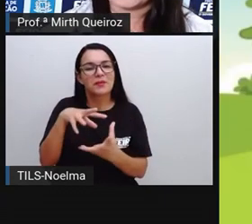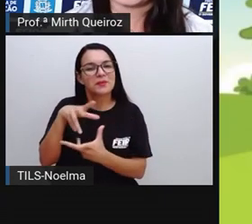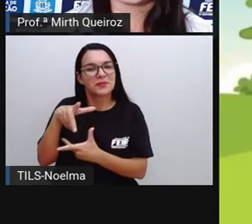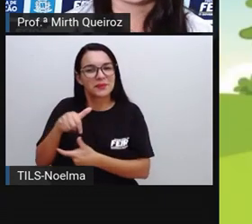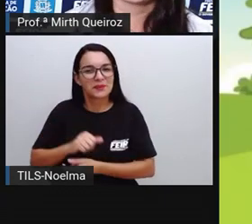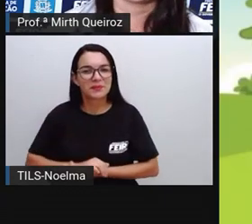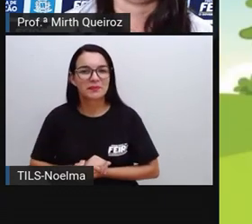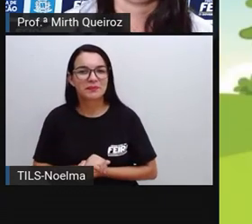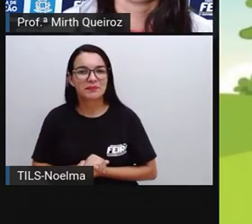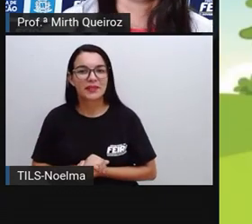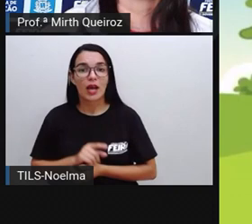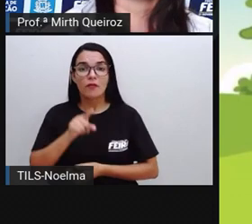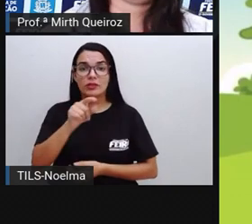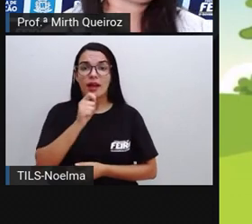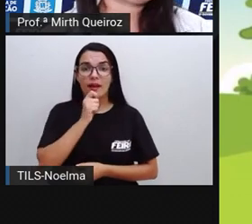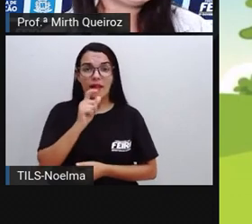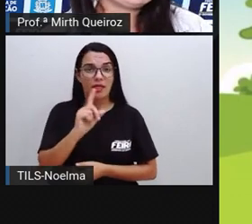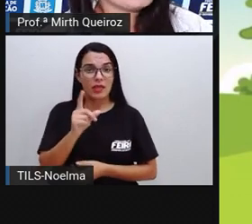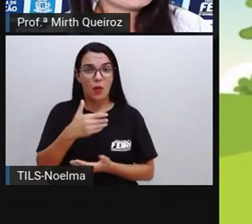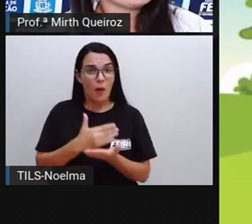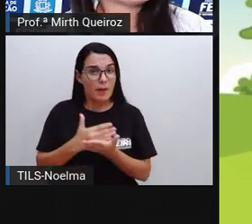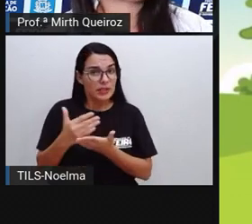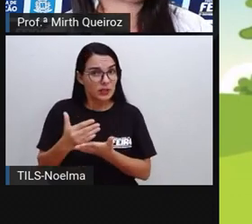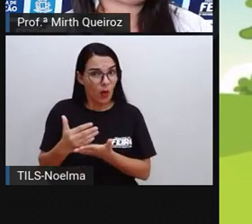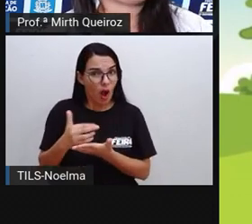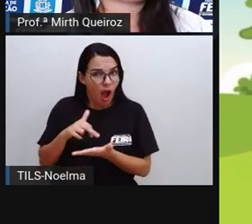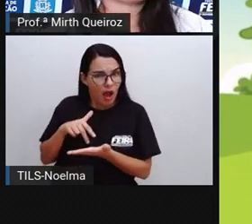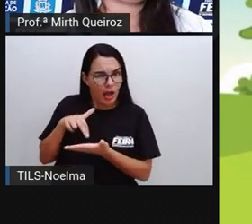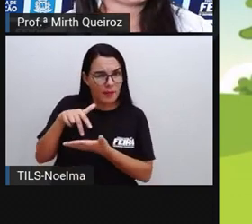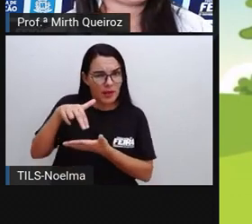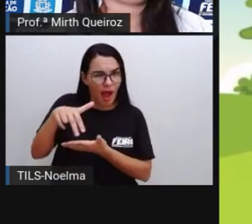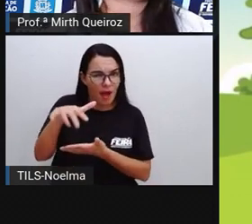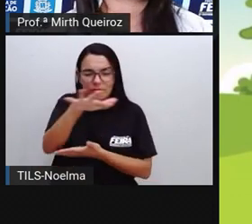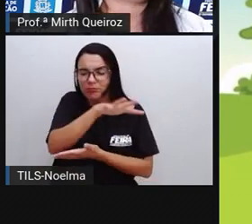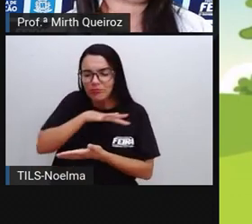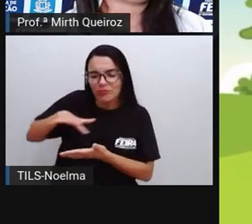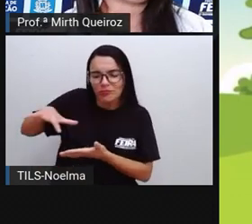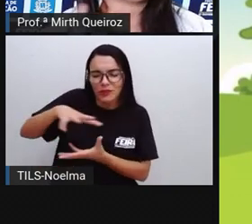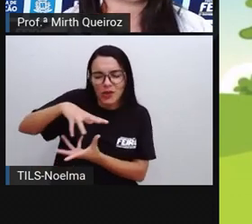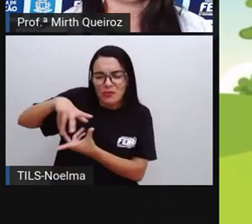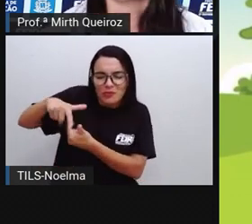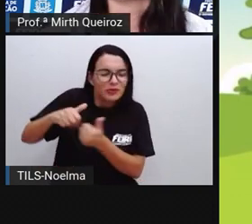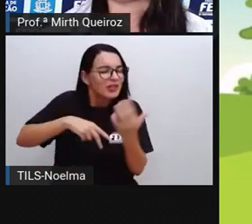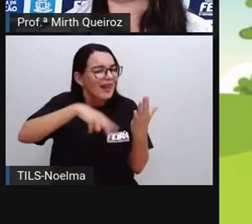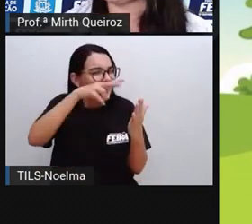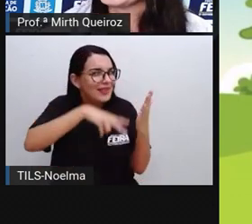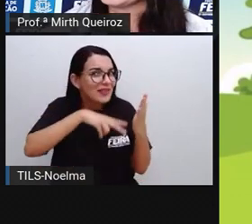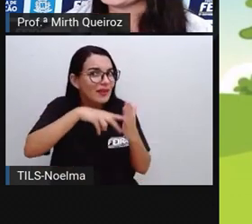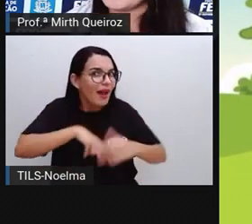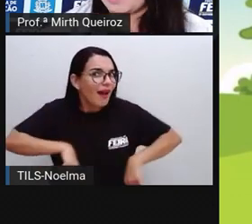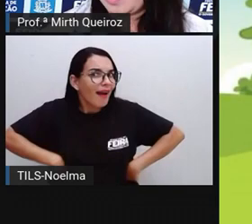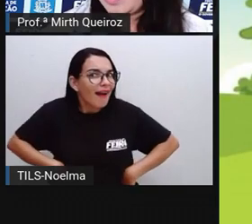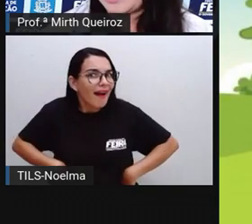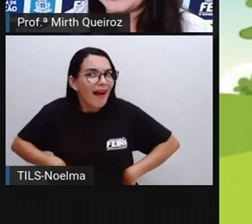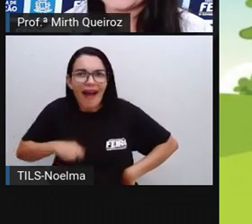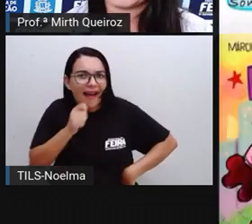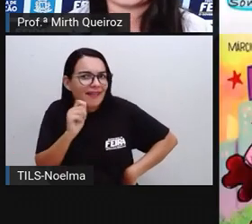mundo. Você ainda não começou a caminhar por esse magnífico mundo da leitura?